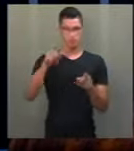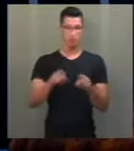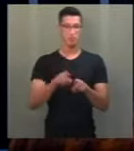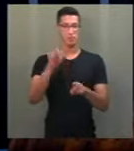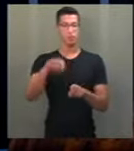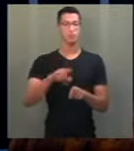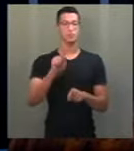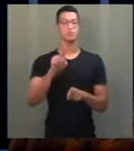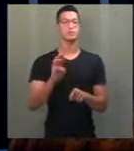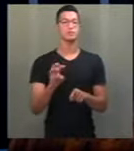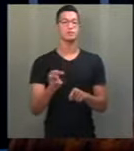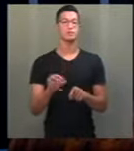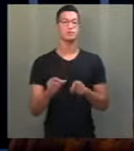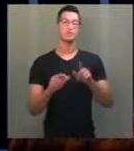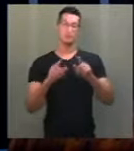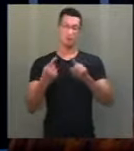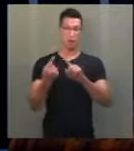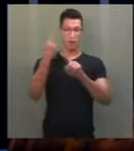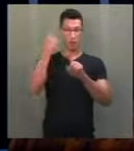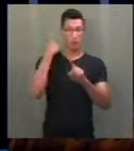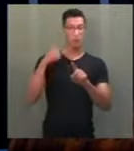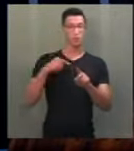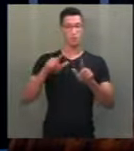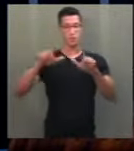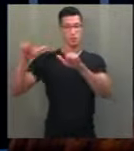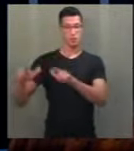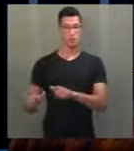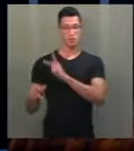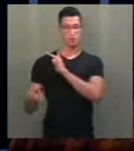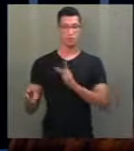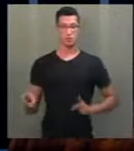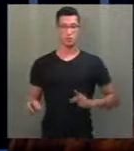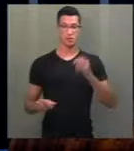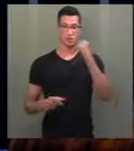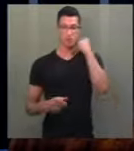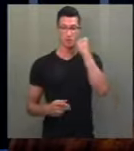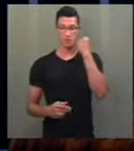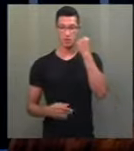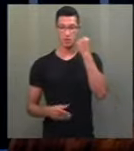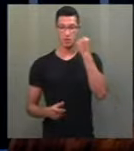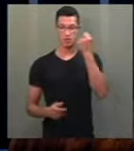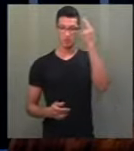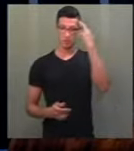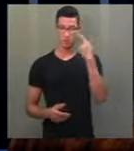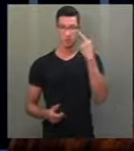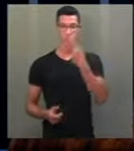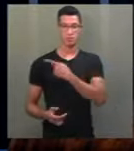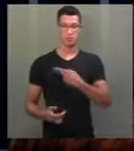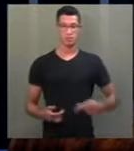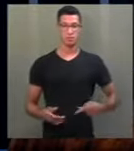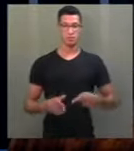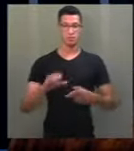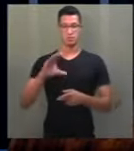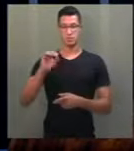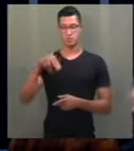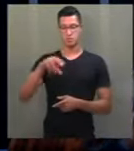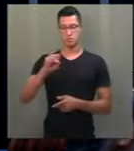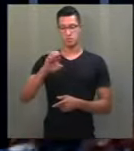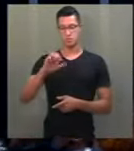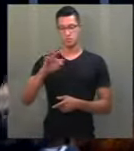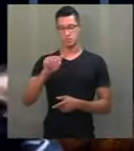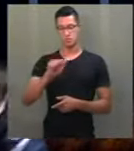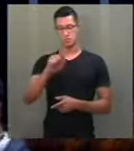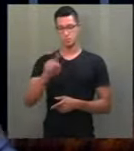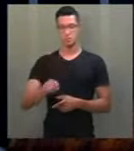é que há pouco, no gabinete do presidente do Senado, o presidente do Concefaz,